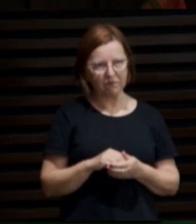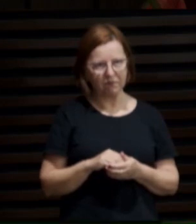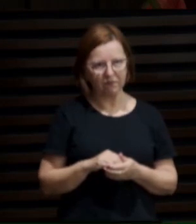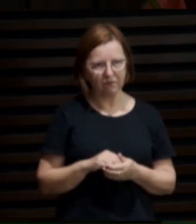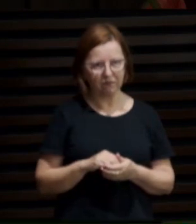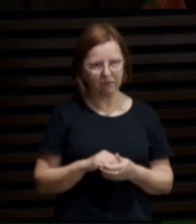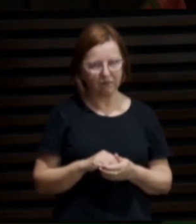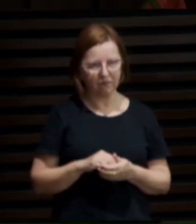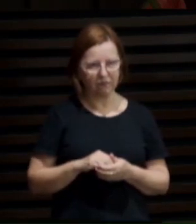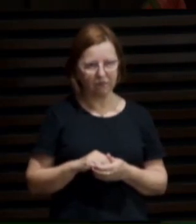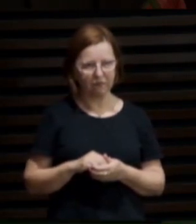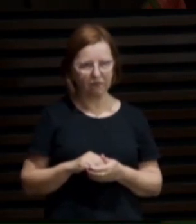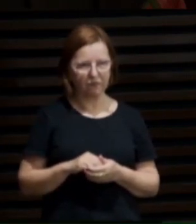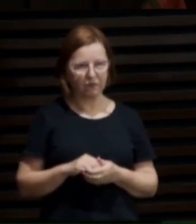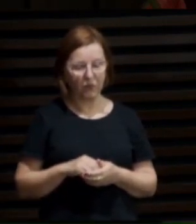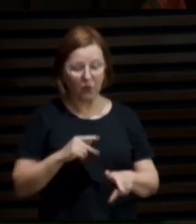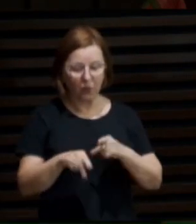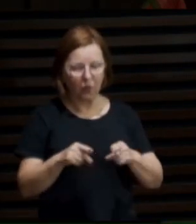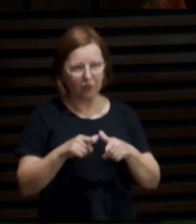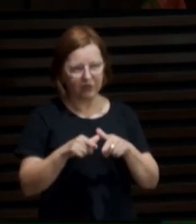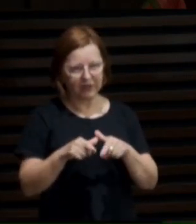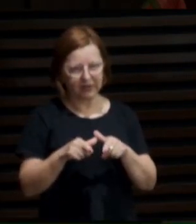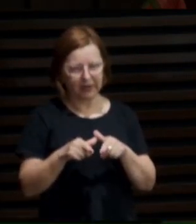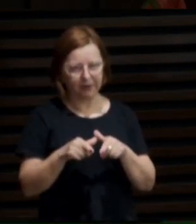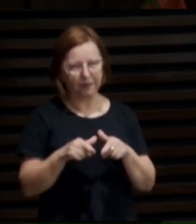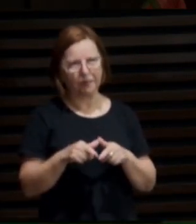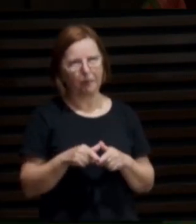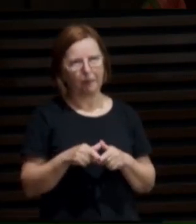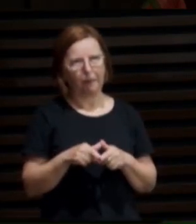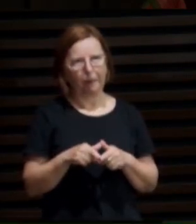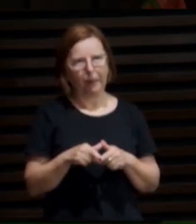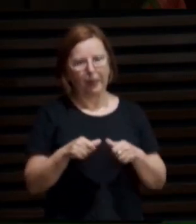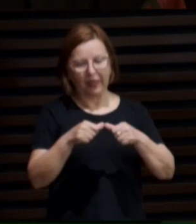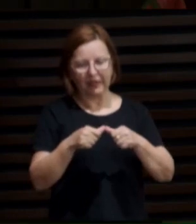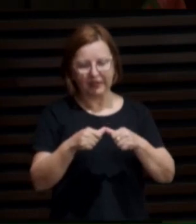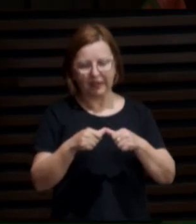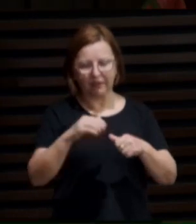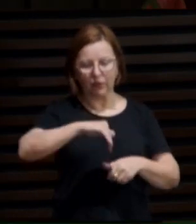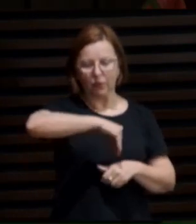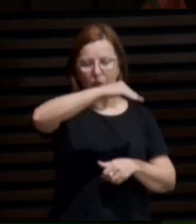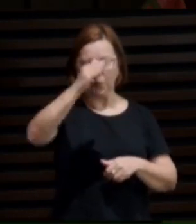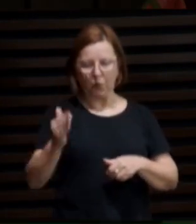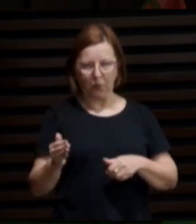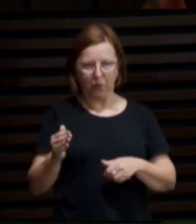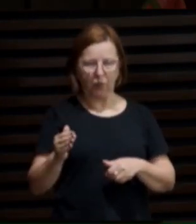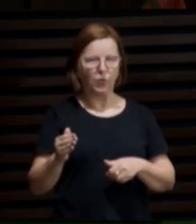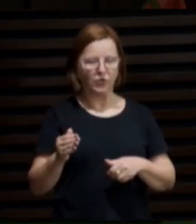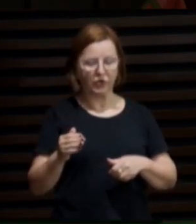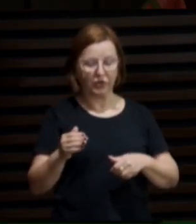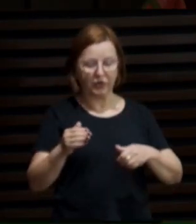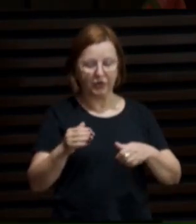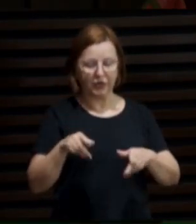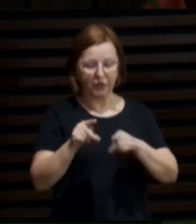quando o povo de Israel estava ali ao redor do Monte Sinai e Deus faz algo